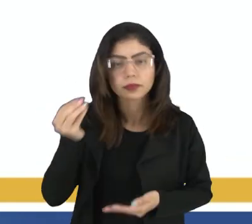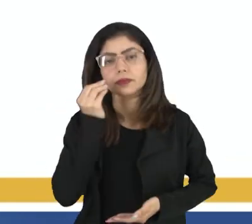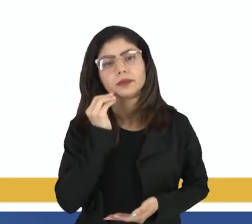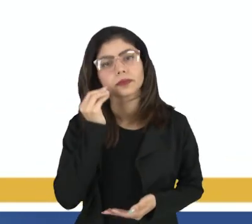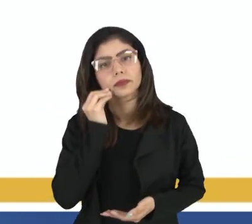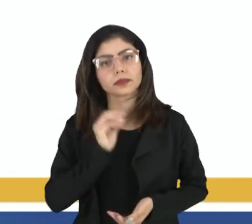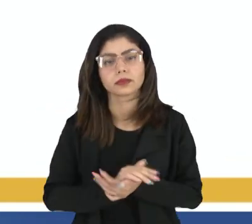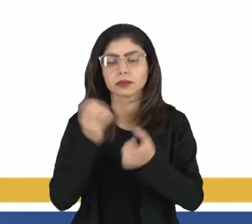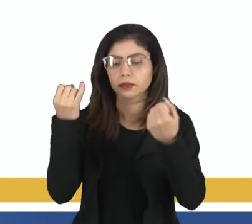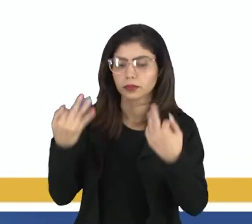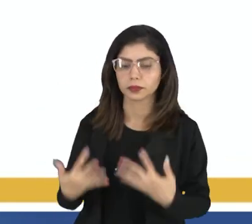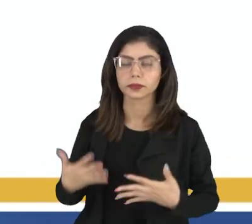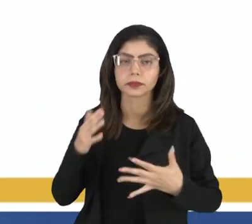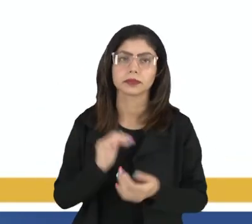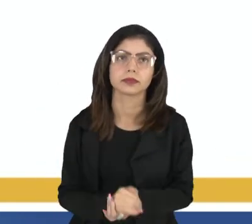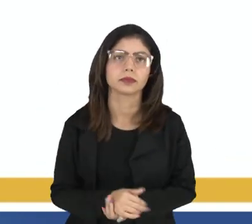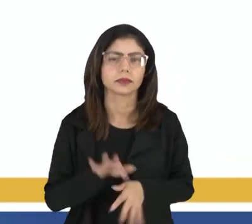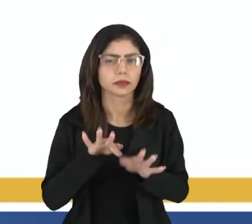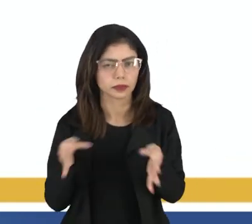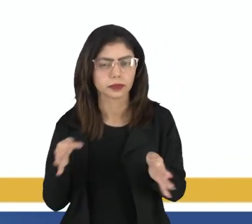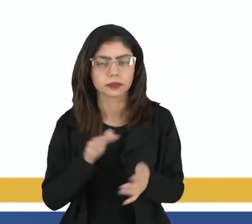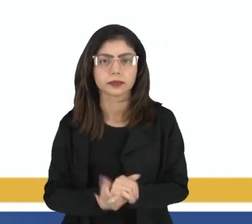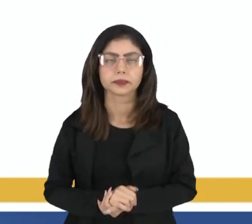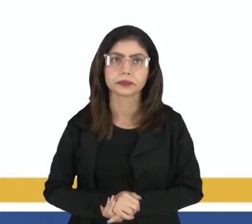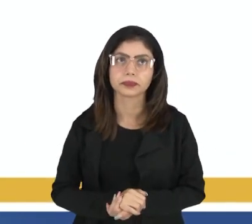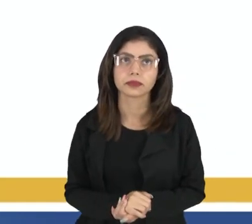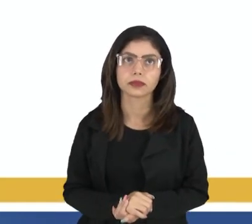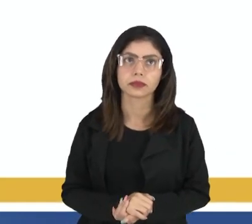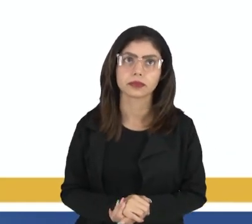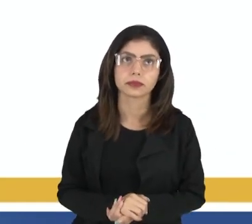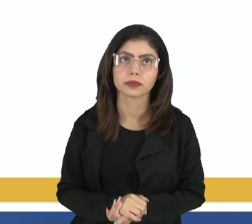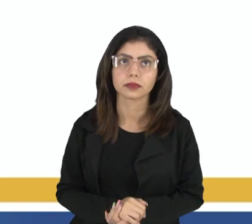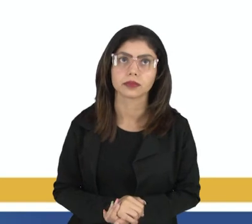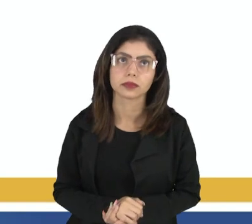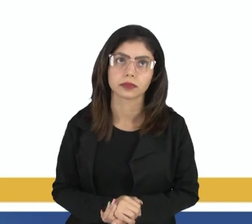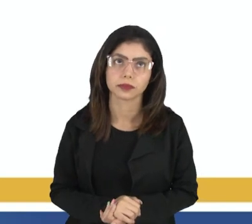fazer essa explicação bem simples, tá, pessoal?